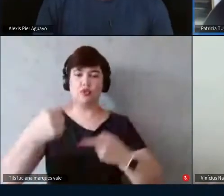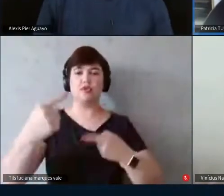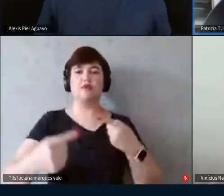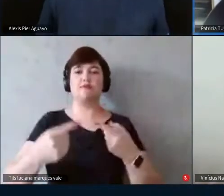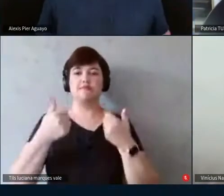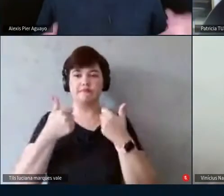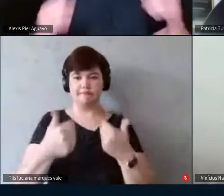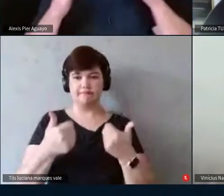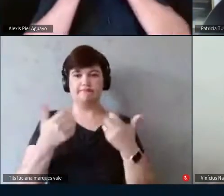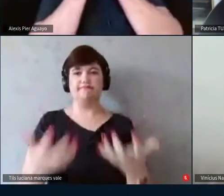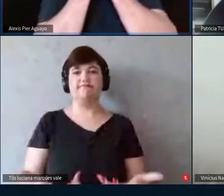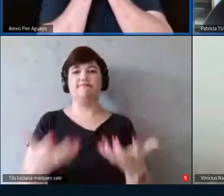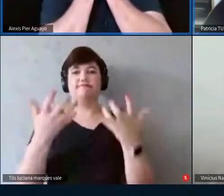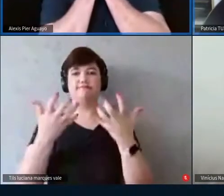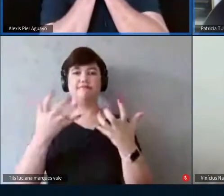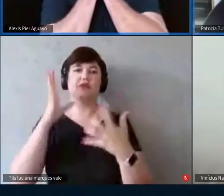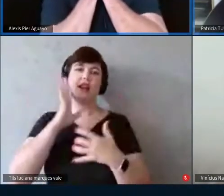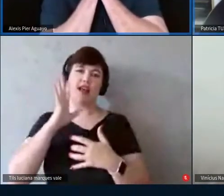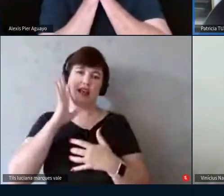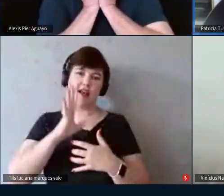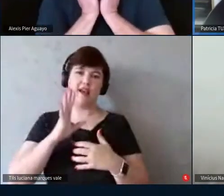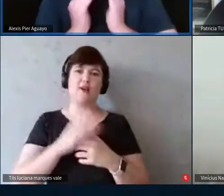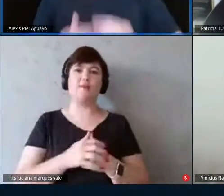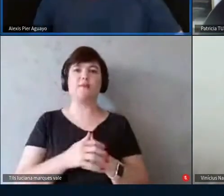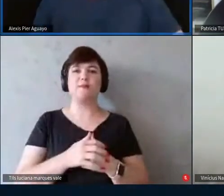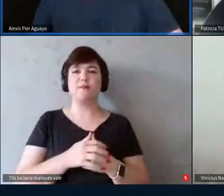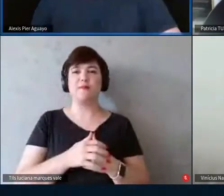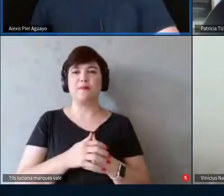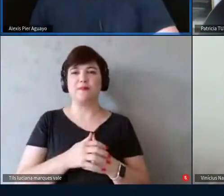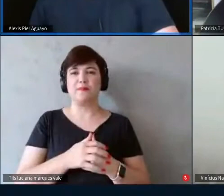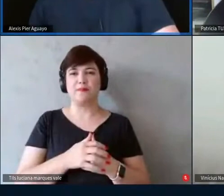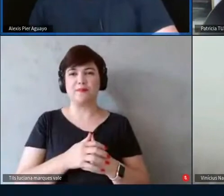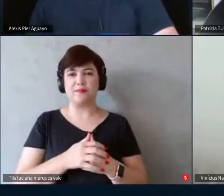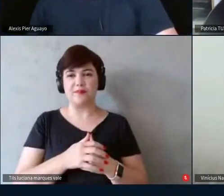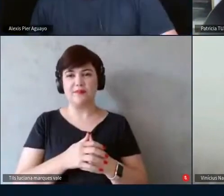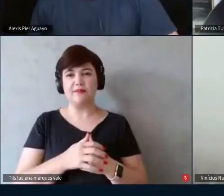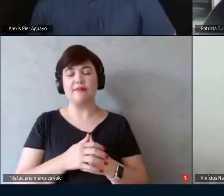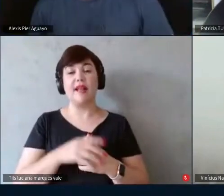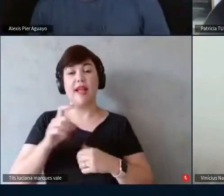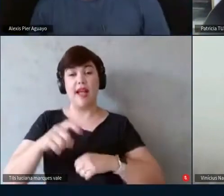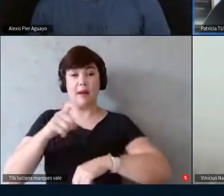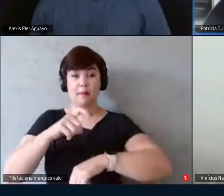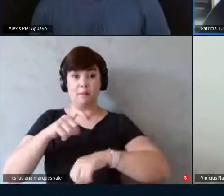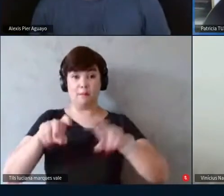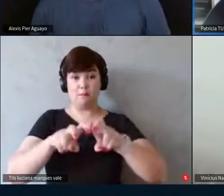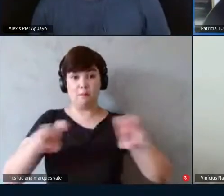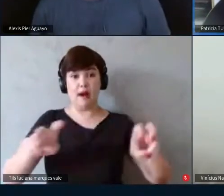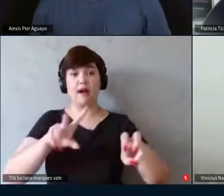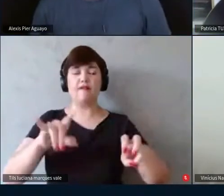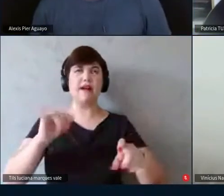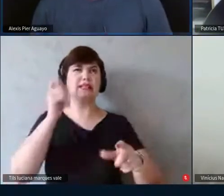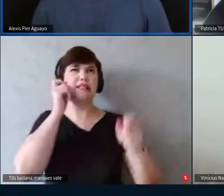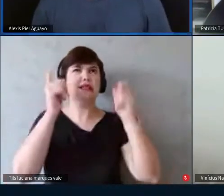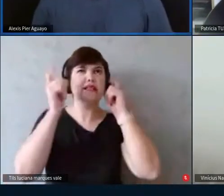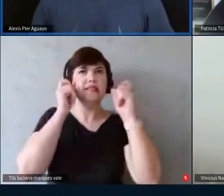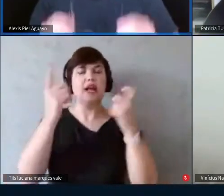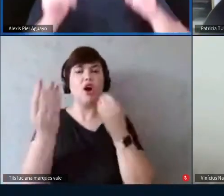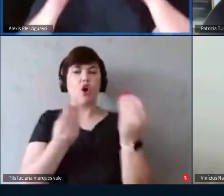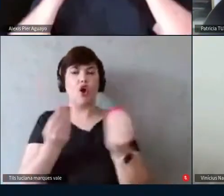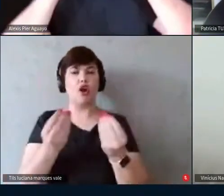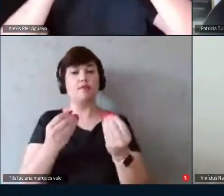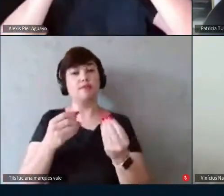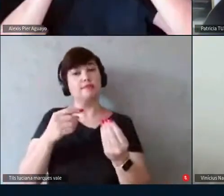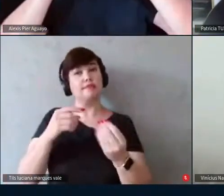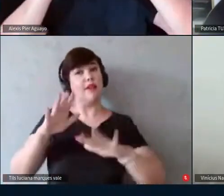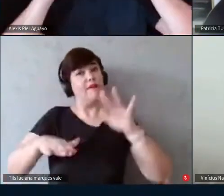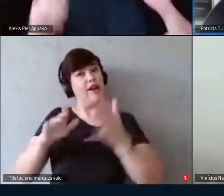muito rica, muito bacana. E eu tenho certeza que dessa banca vão sair muitas ideias, né? E talvez um